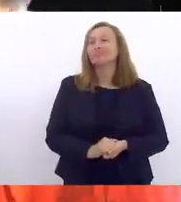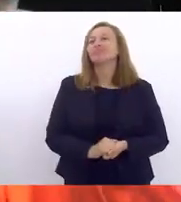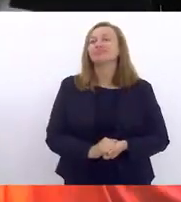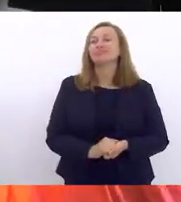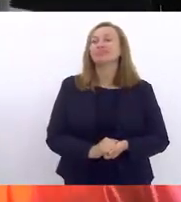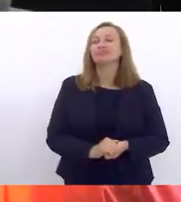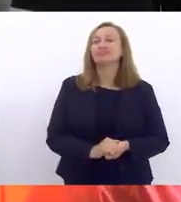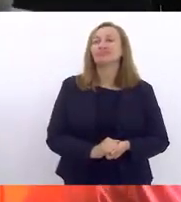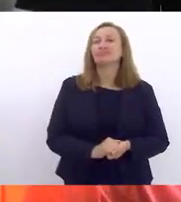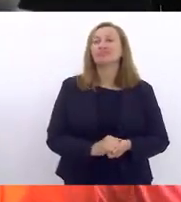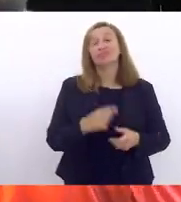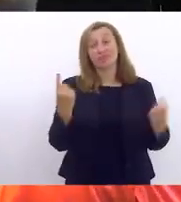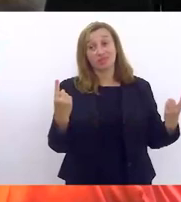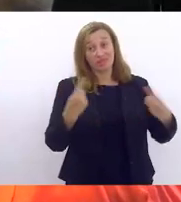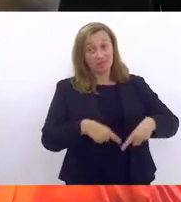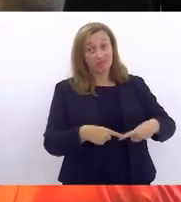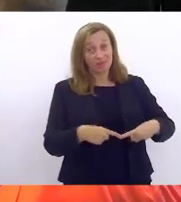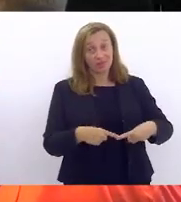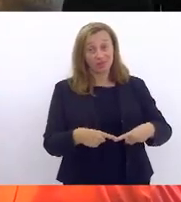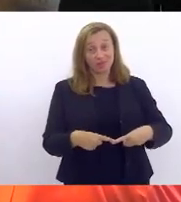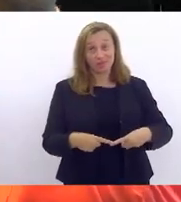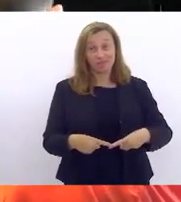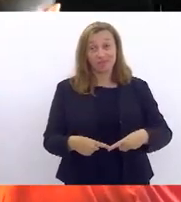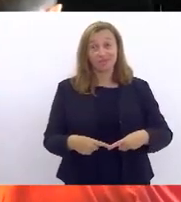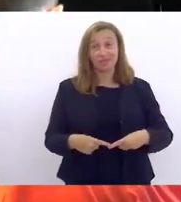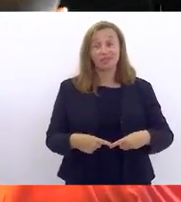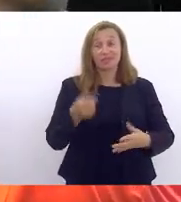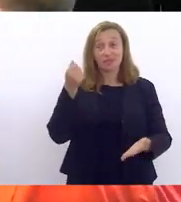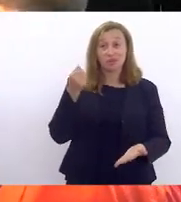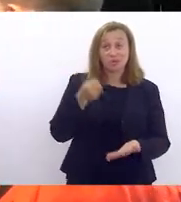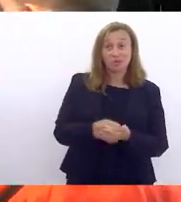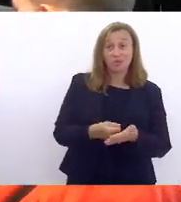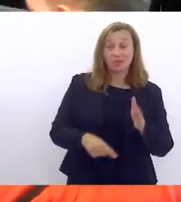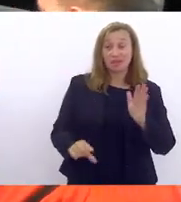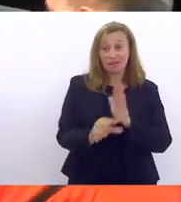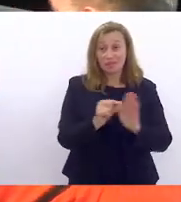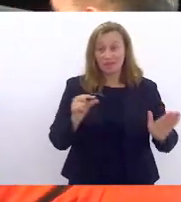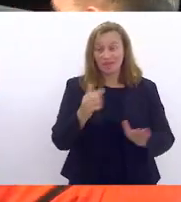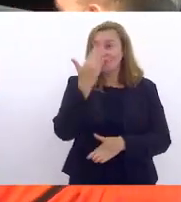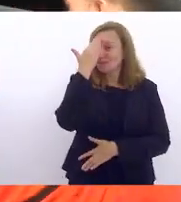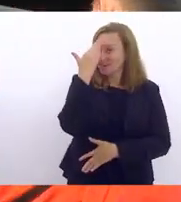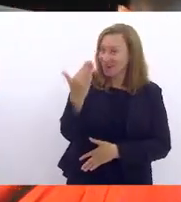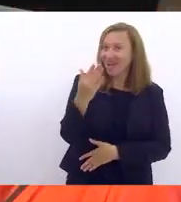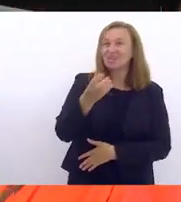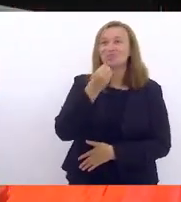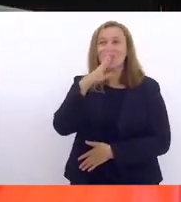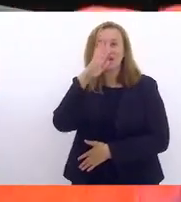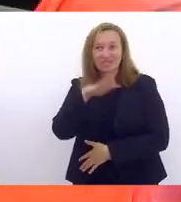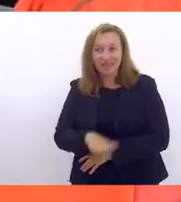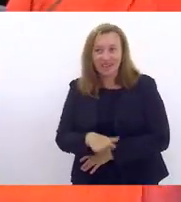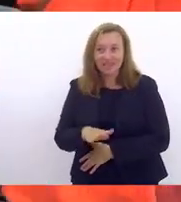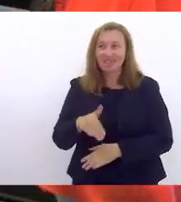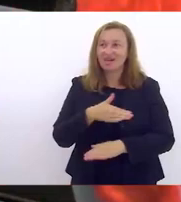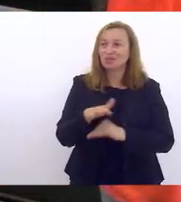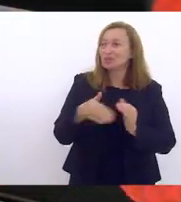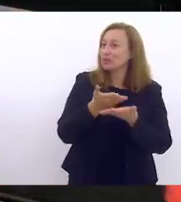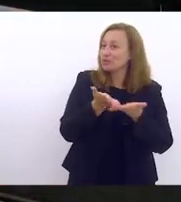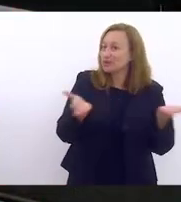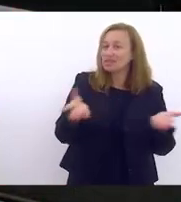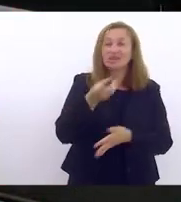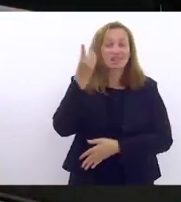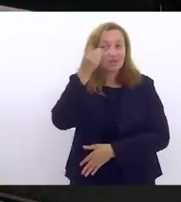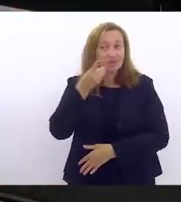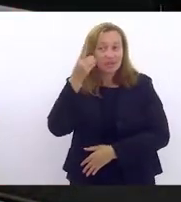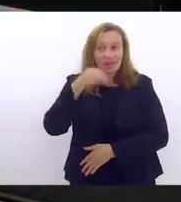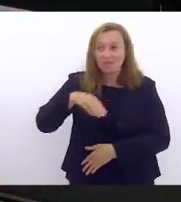outros, mais esse desafio da execução da nossa emenda. Muito obrigado, boa tarde a todas, deputado